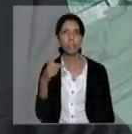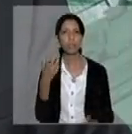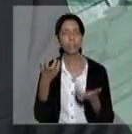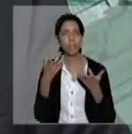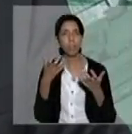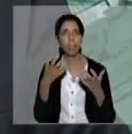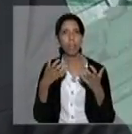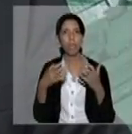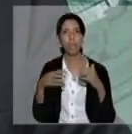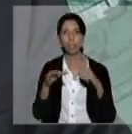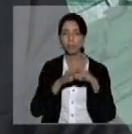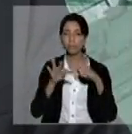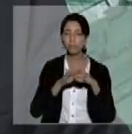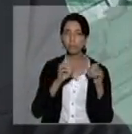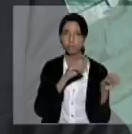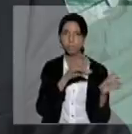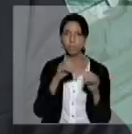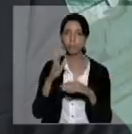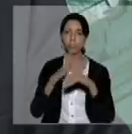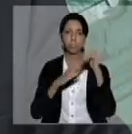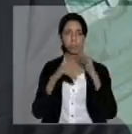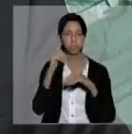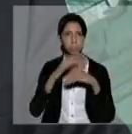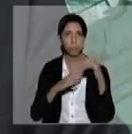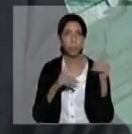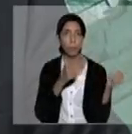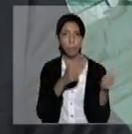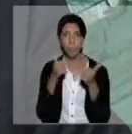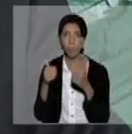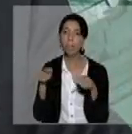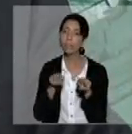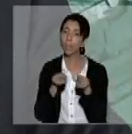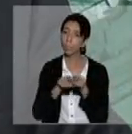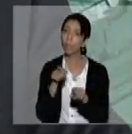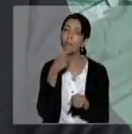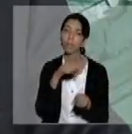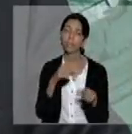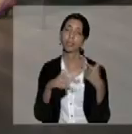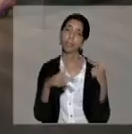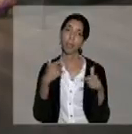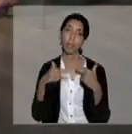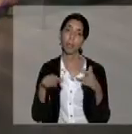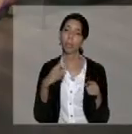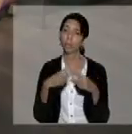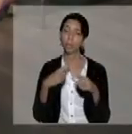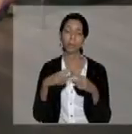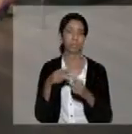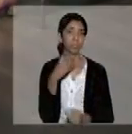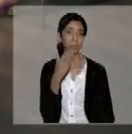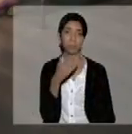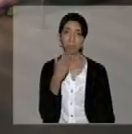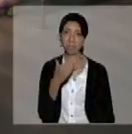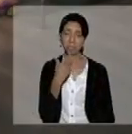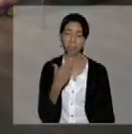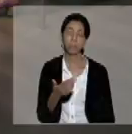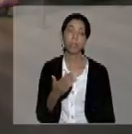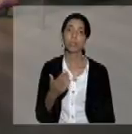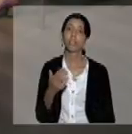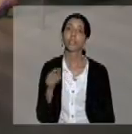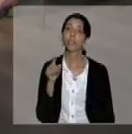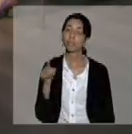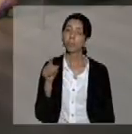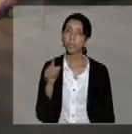médio técnico, para que a gente possa ter mão de obra qualificada e com a empregabilidade. Porque não adianta também